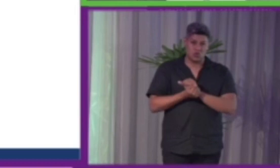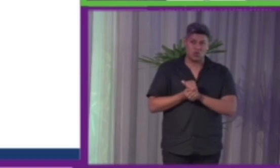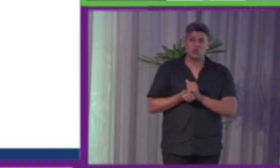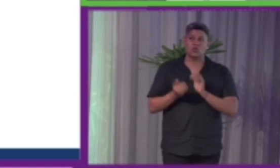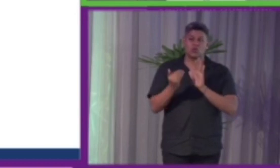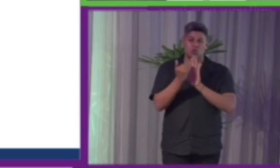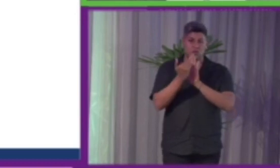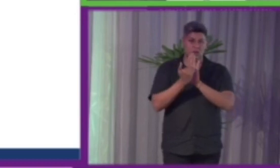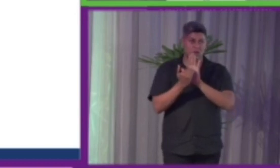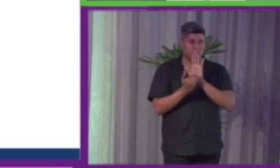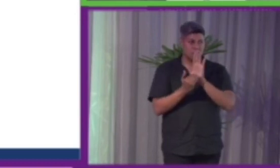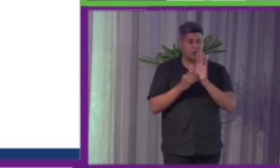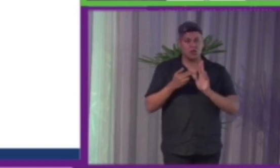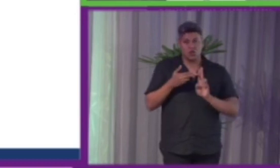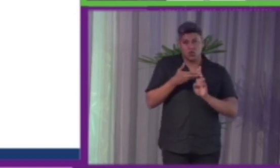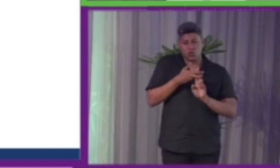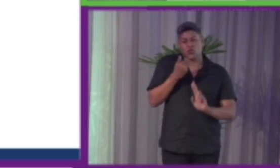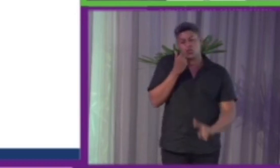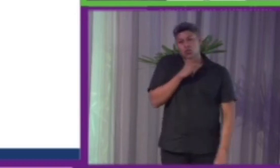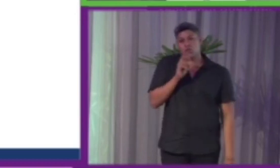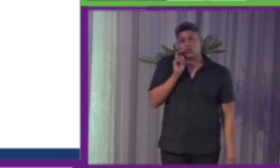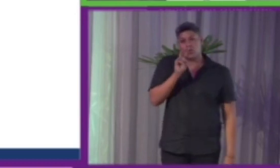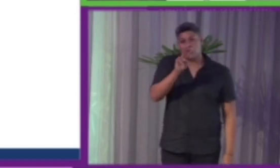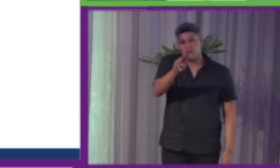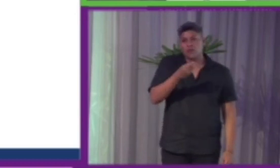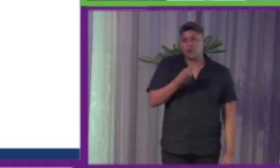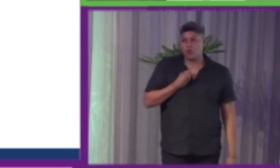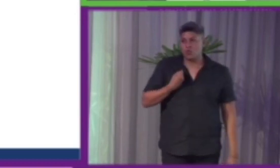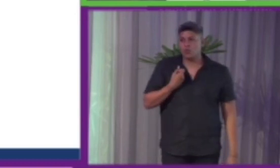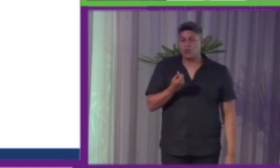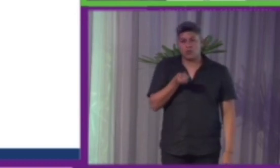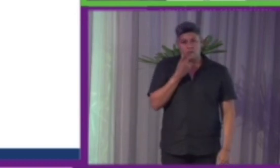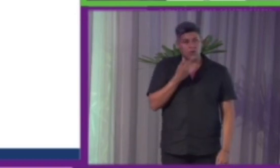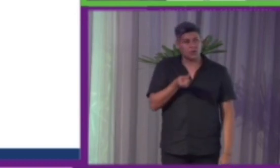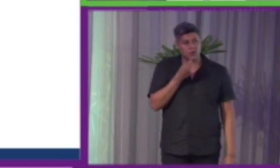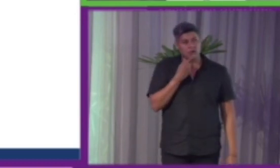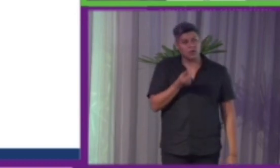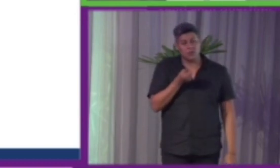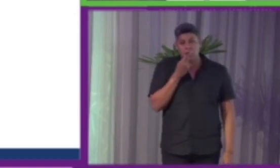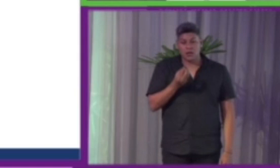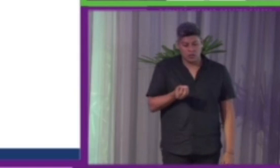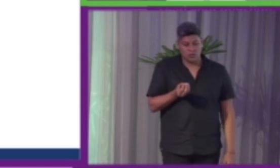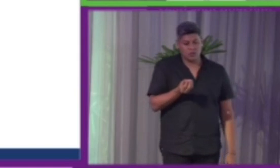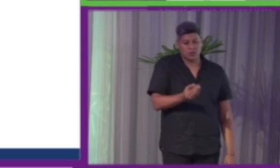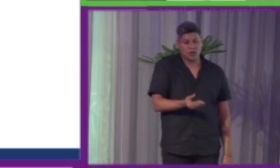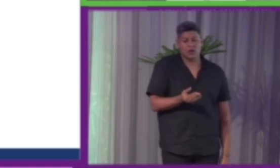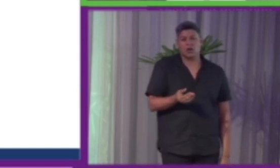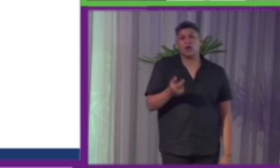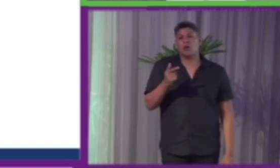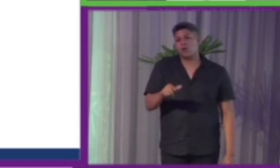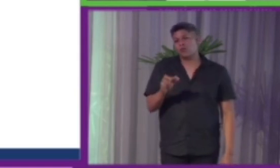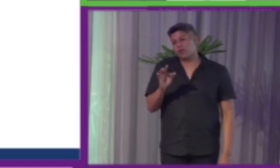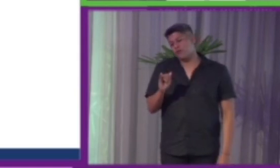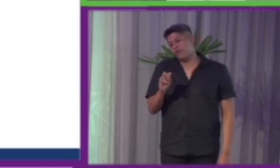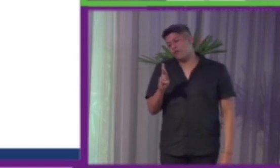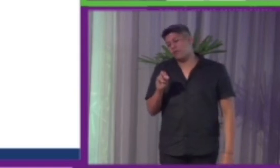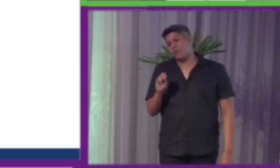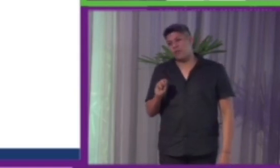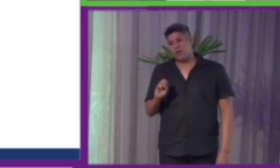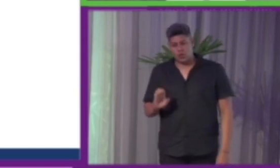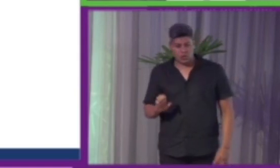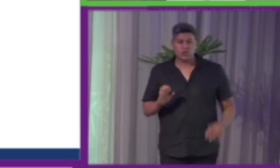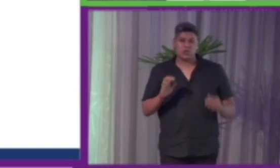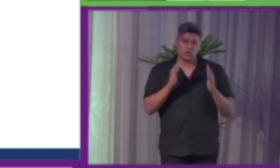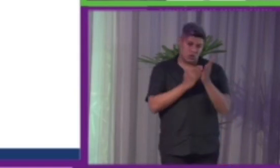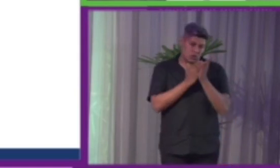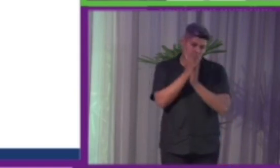do DataSUS, onde você consegue ver o número de medicamentos que são fornecidos para a fibrose cística, bate de maneira muito